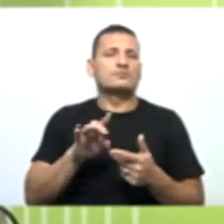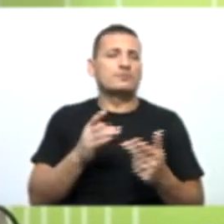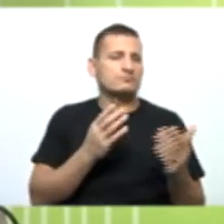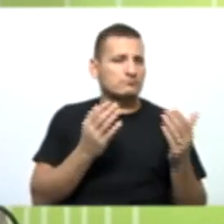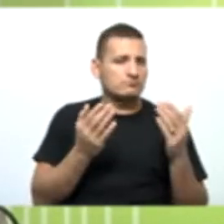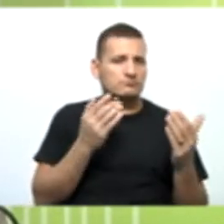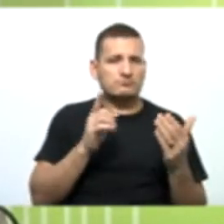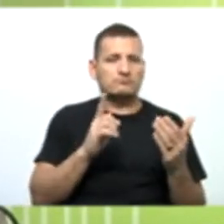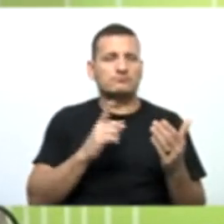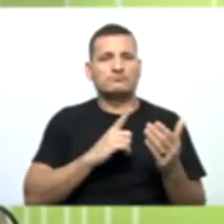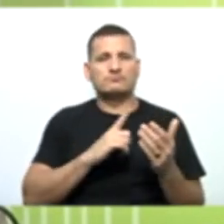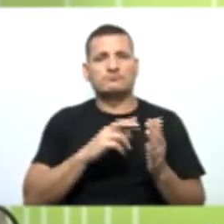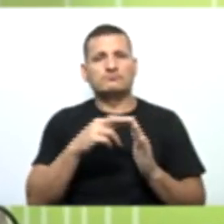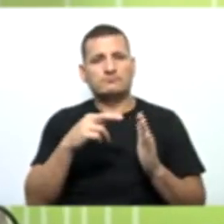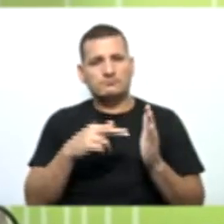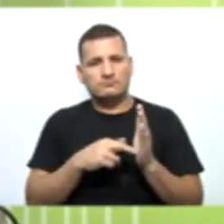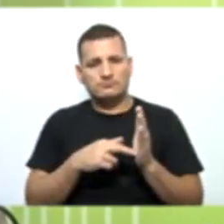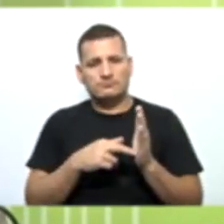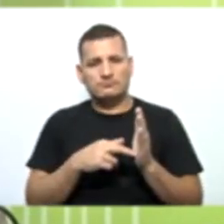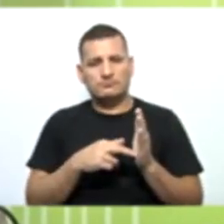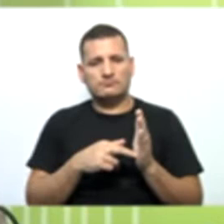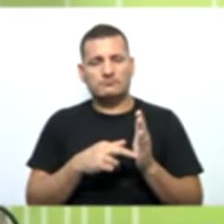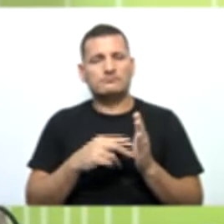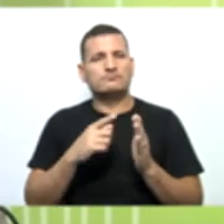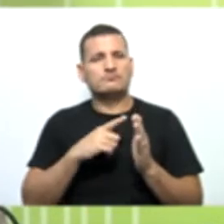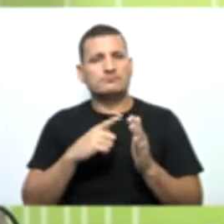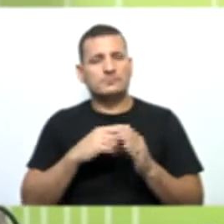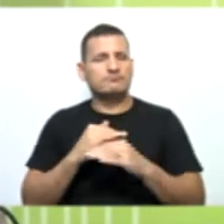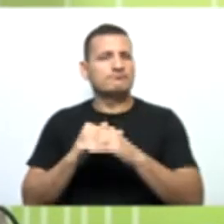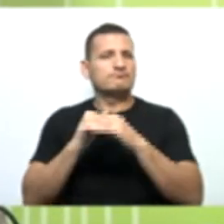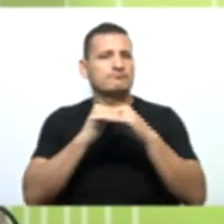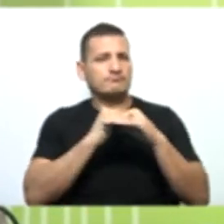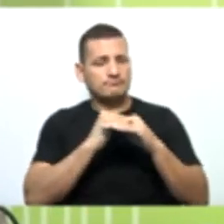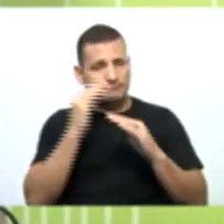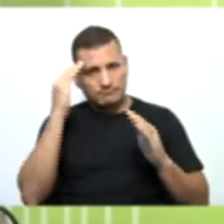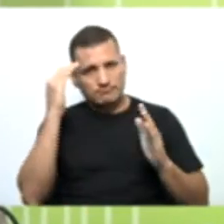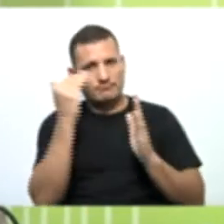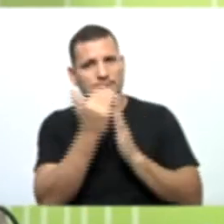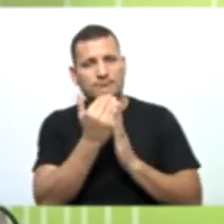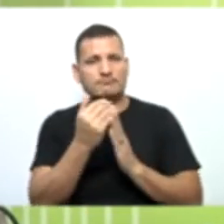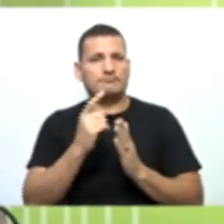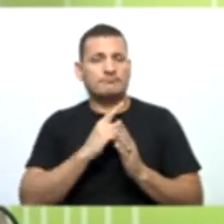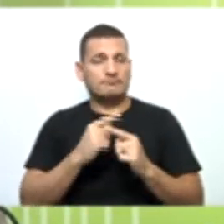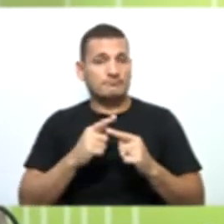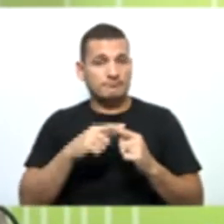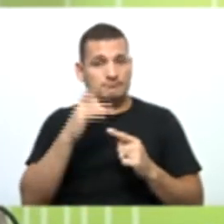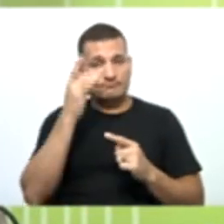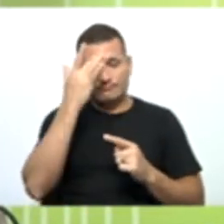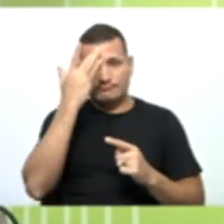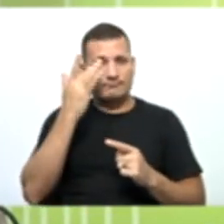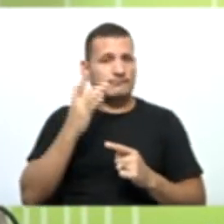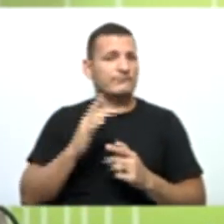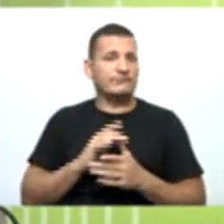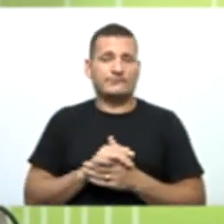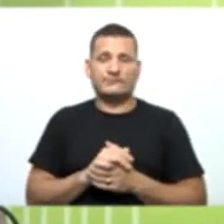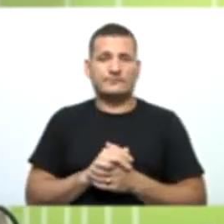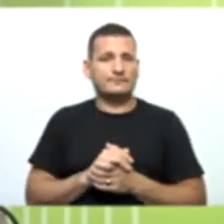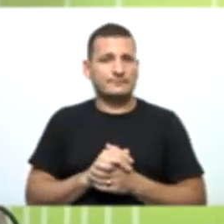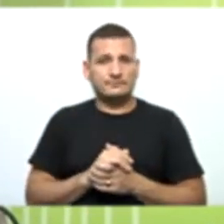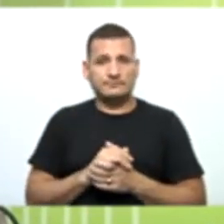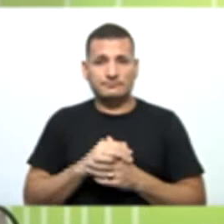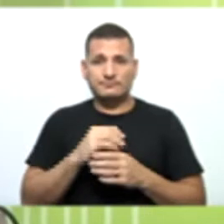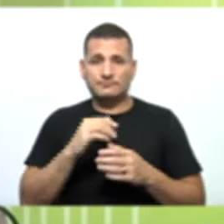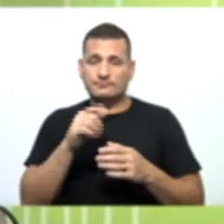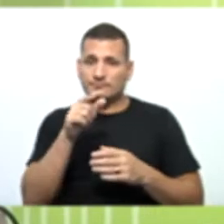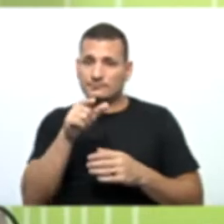Tem regras, né? Tem padrões a ser seguido, porque não é fácil. Para você tirar uma